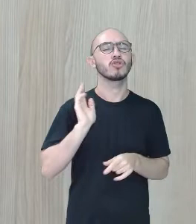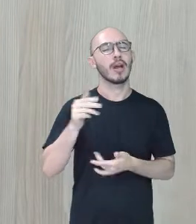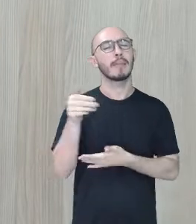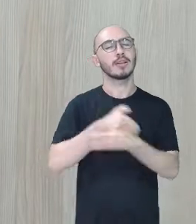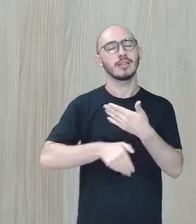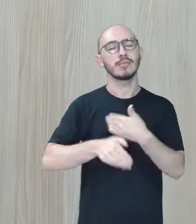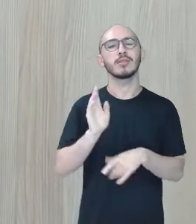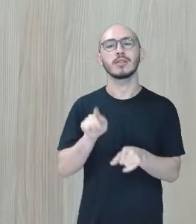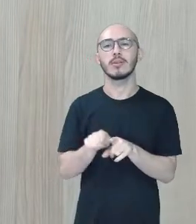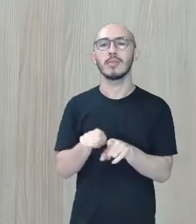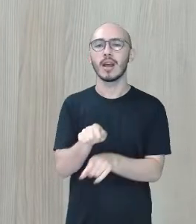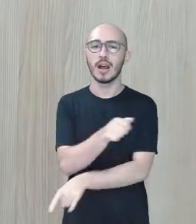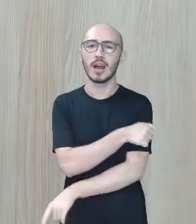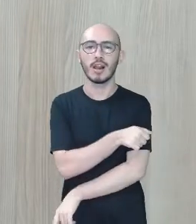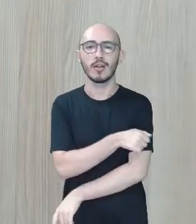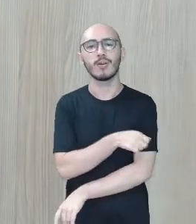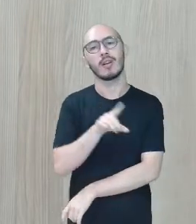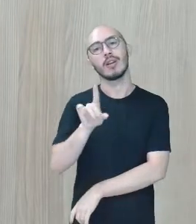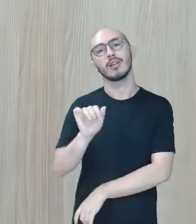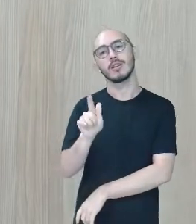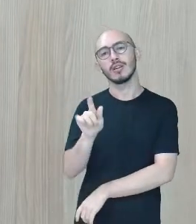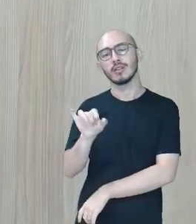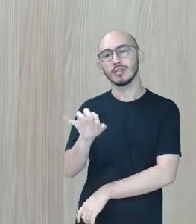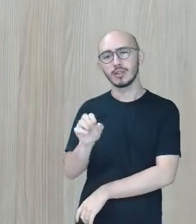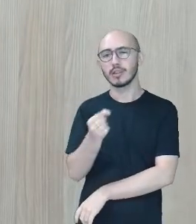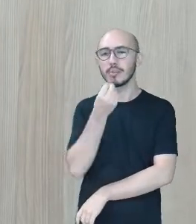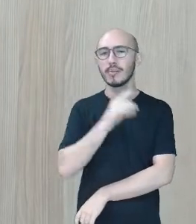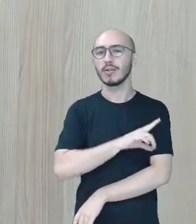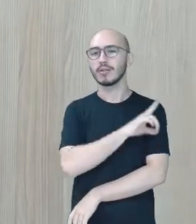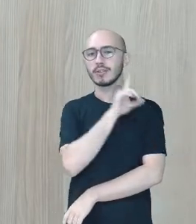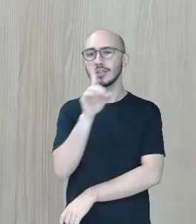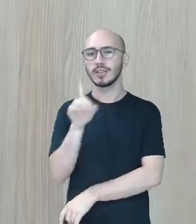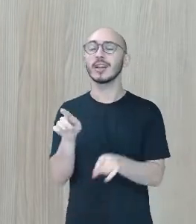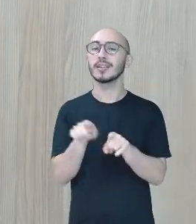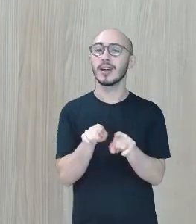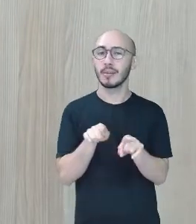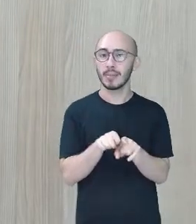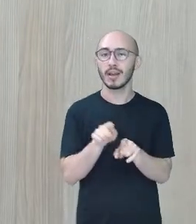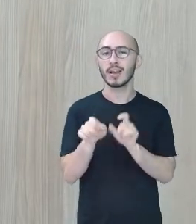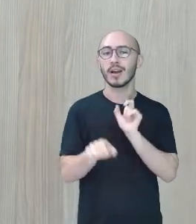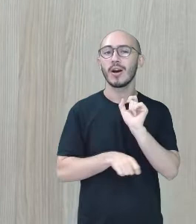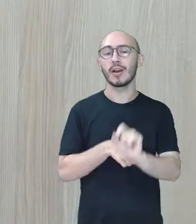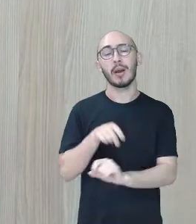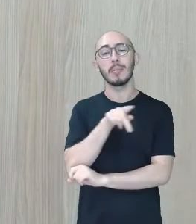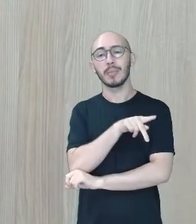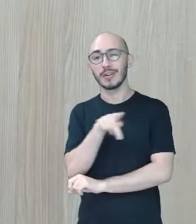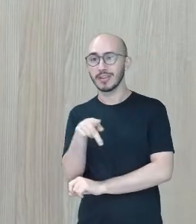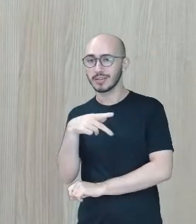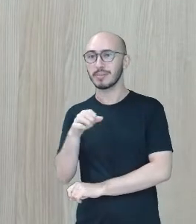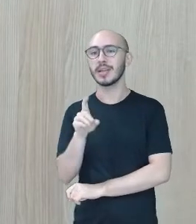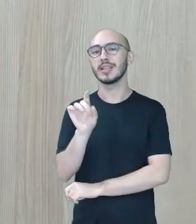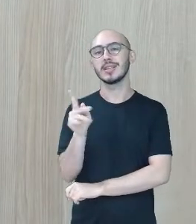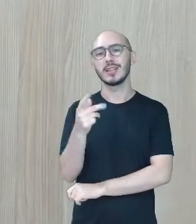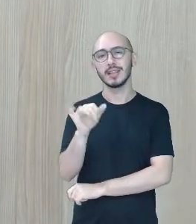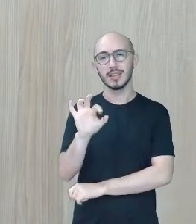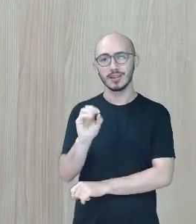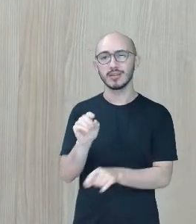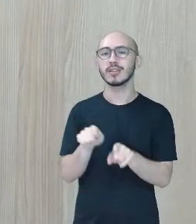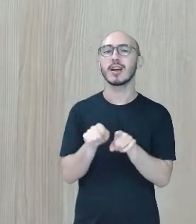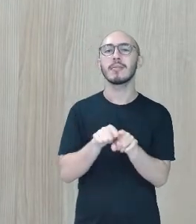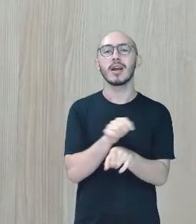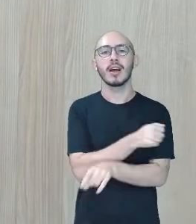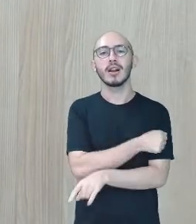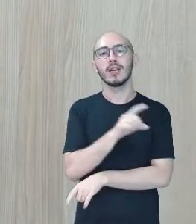aulas. O Diógenes já deu aí o bom dia, professora Bri e professor Pedrinho, tá vendo você? O Adriano